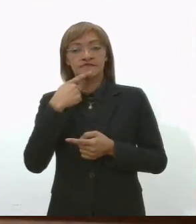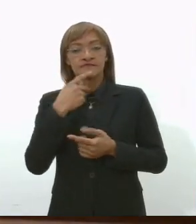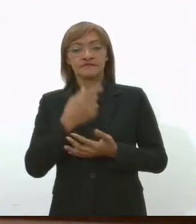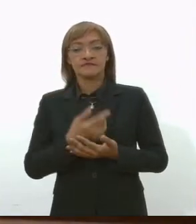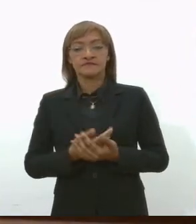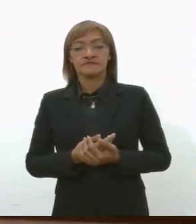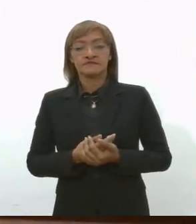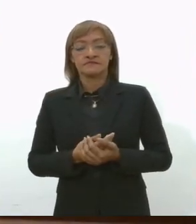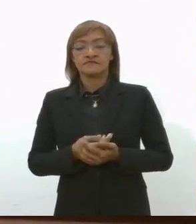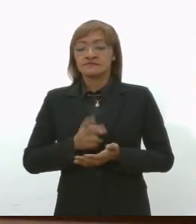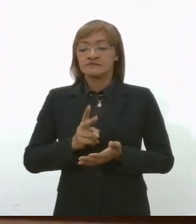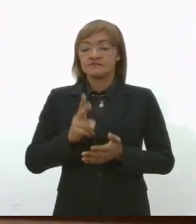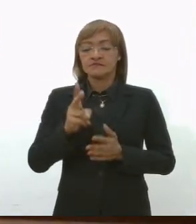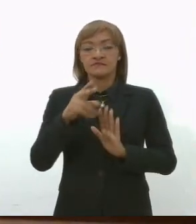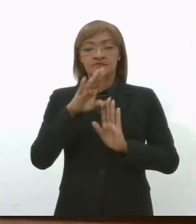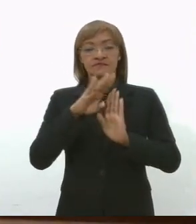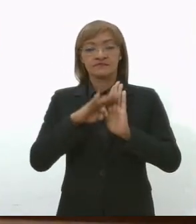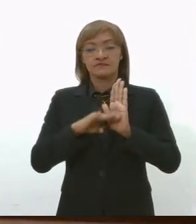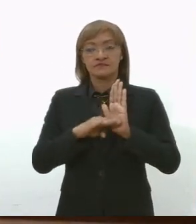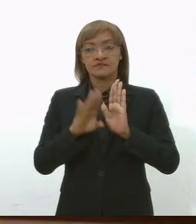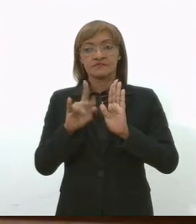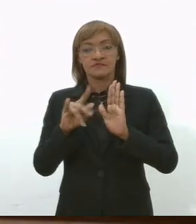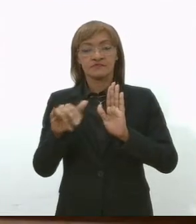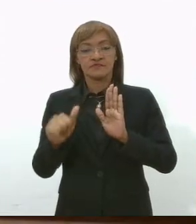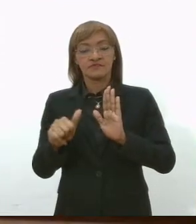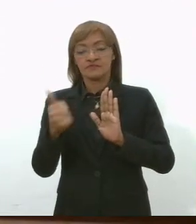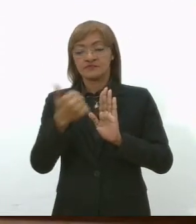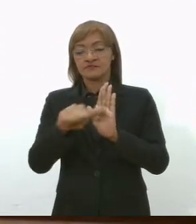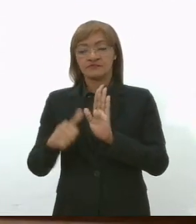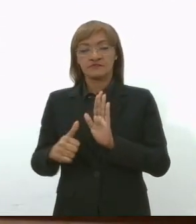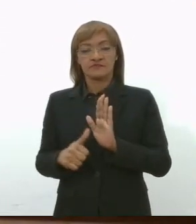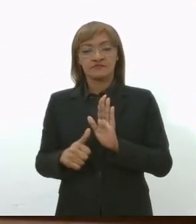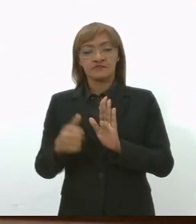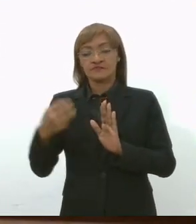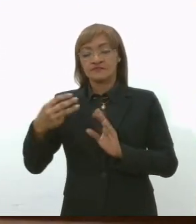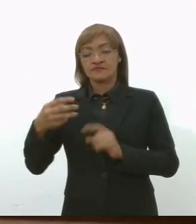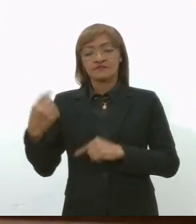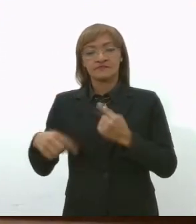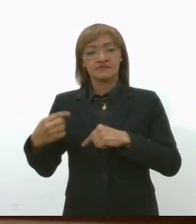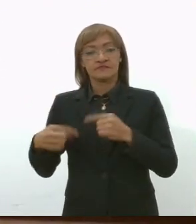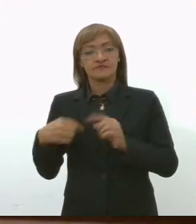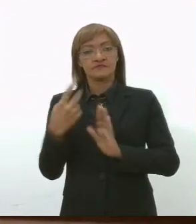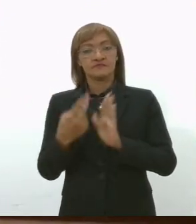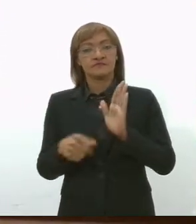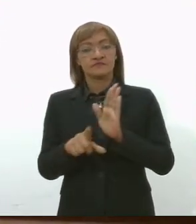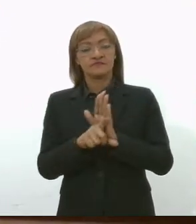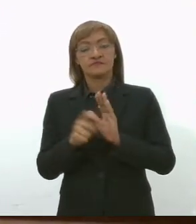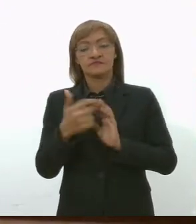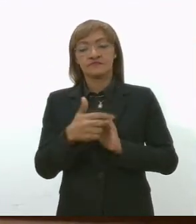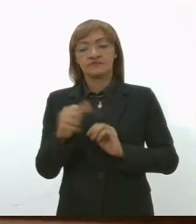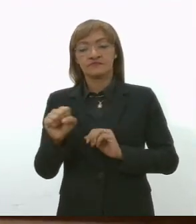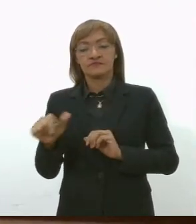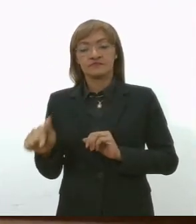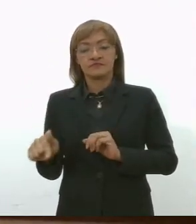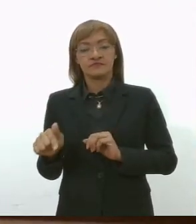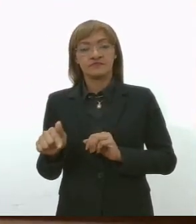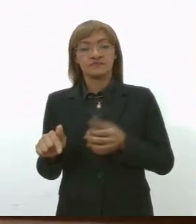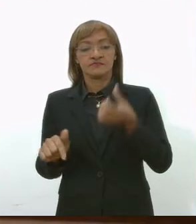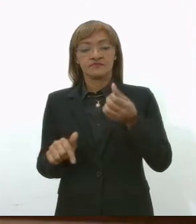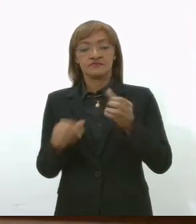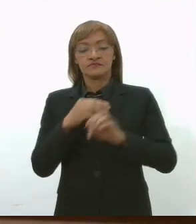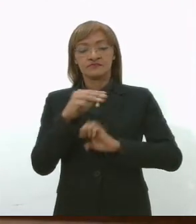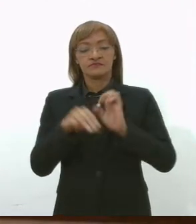seguir, passou-se a ordem do dia, foi colocada em apreciação em terceira discussão o projeto de lei 287, com 6 emendas